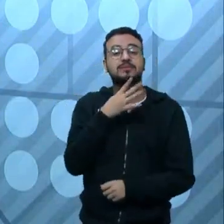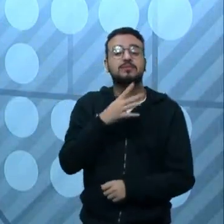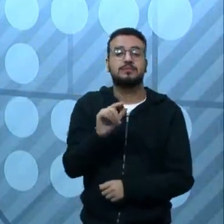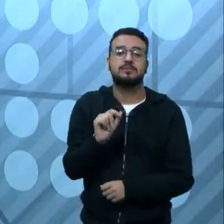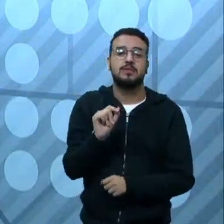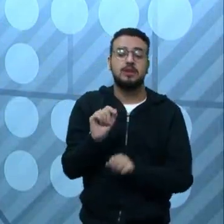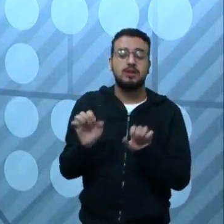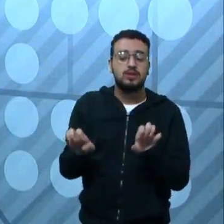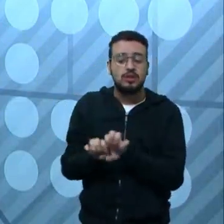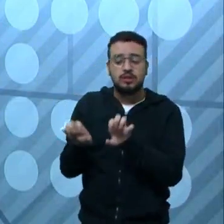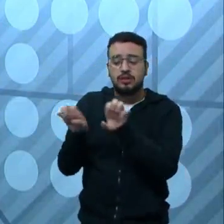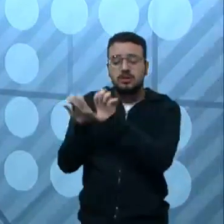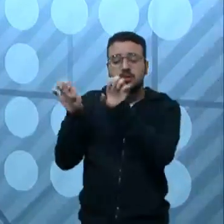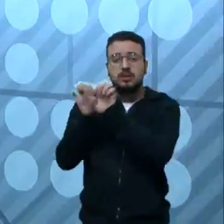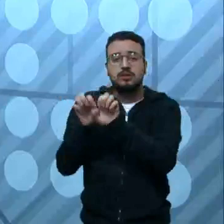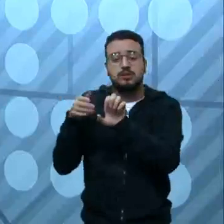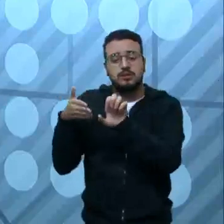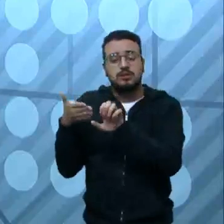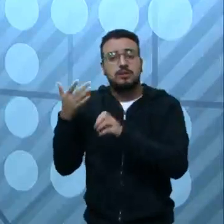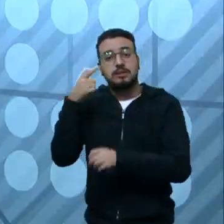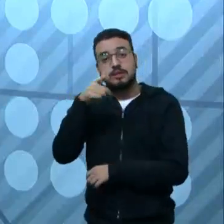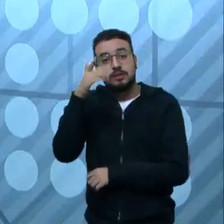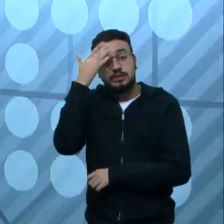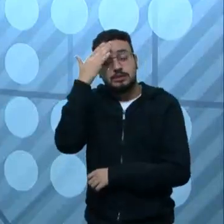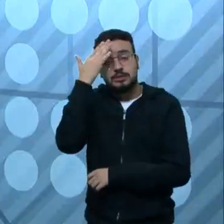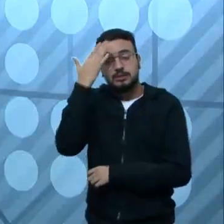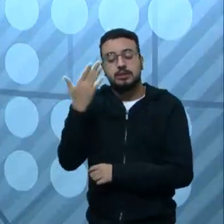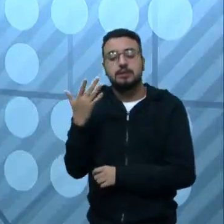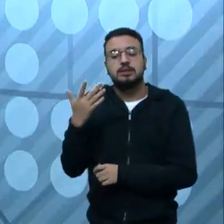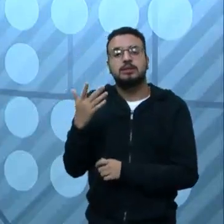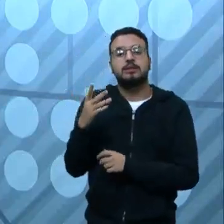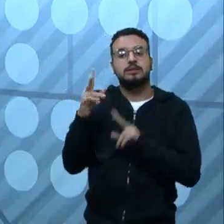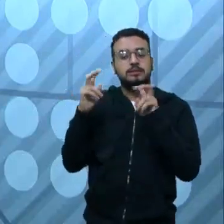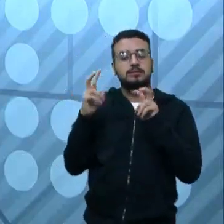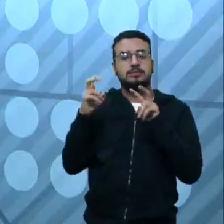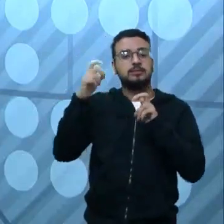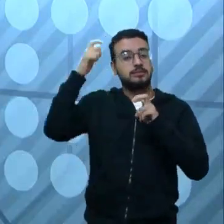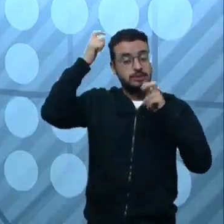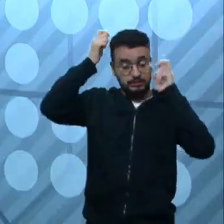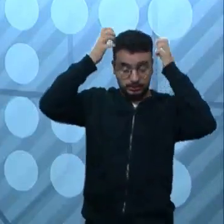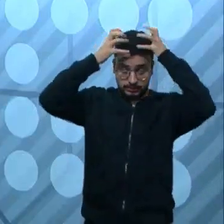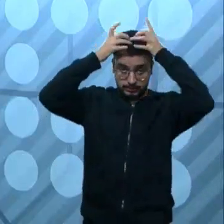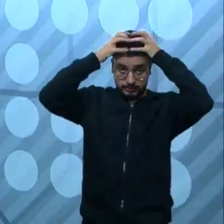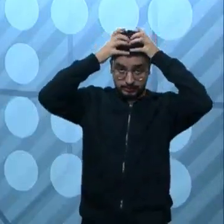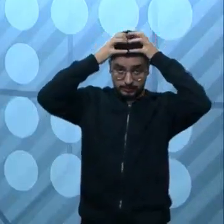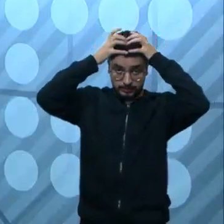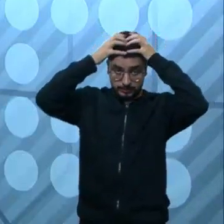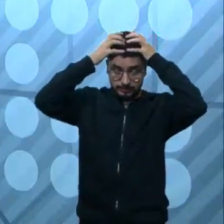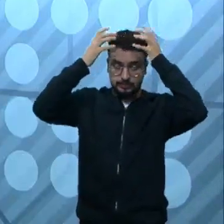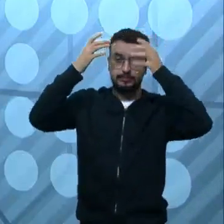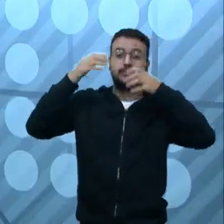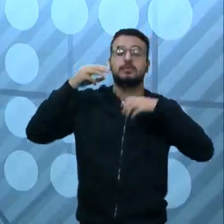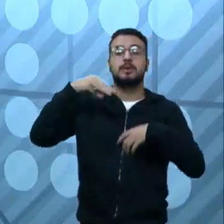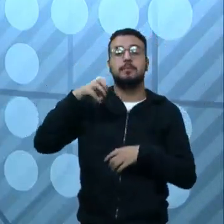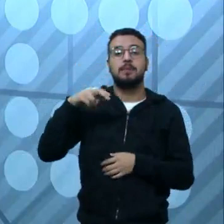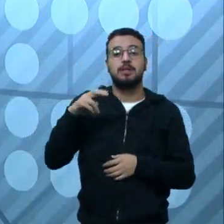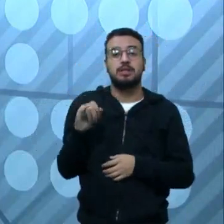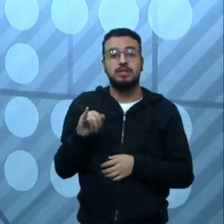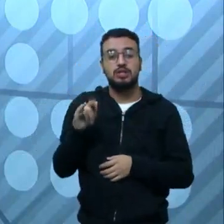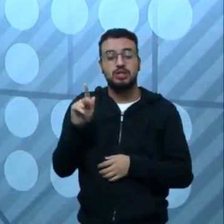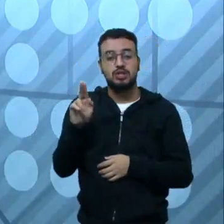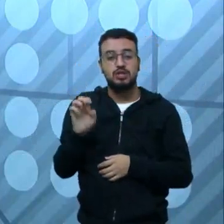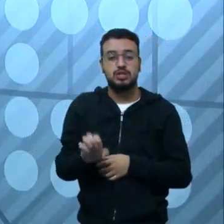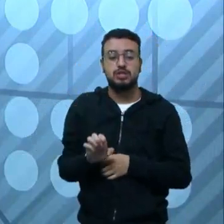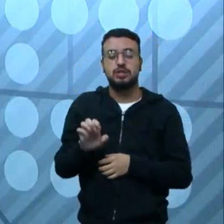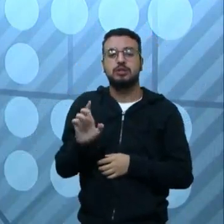para que você saiba um pouco mais sobre o encéfalo, sobre as meninges, sobre o cerebelo, sobre o córtex. Então, a